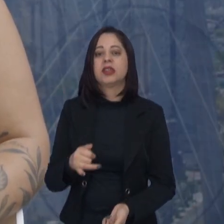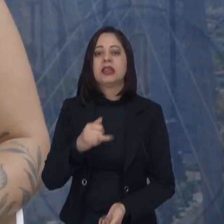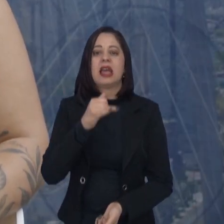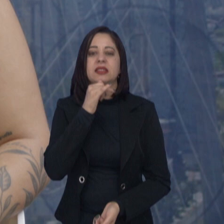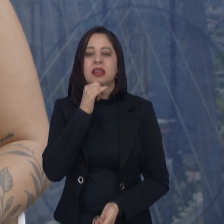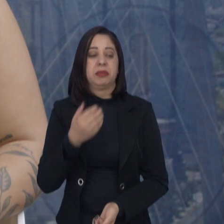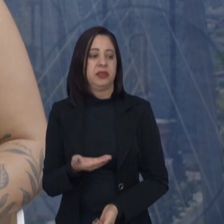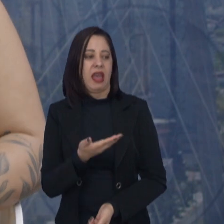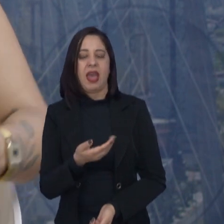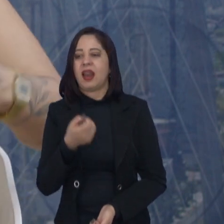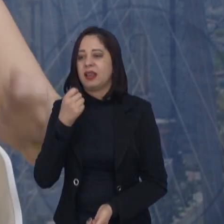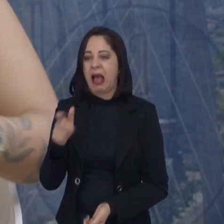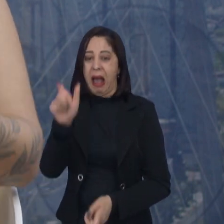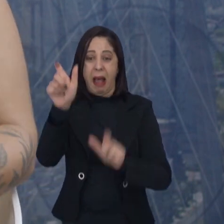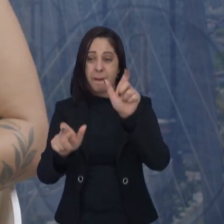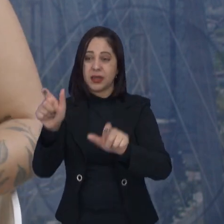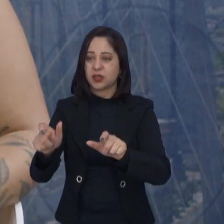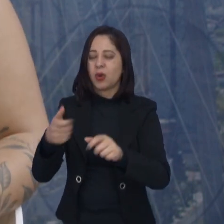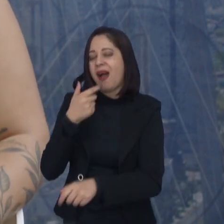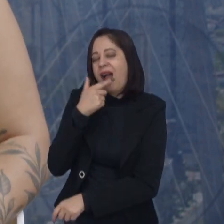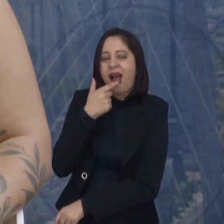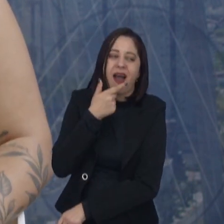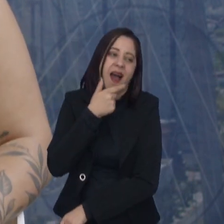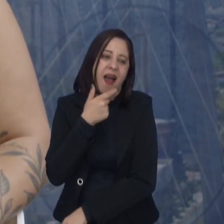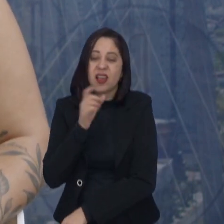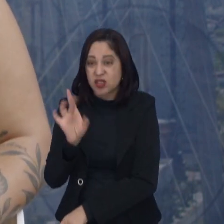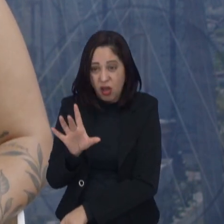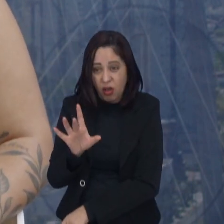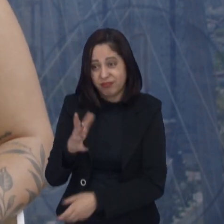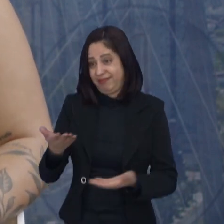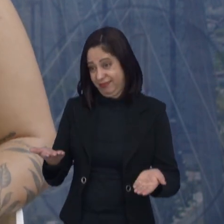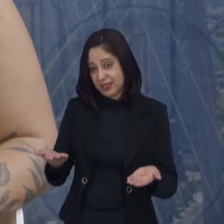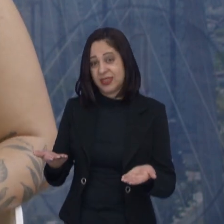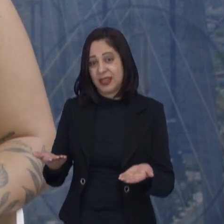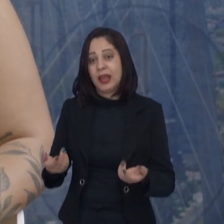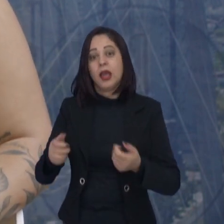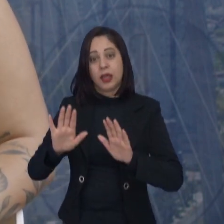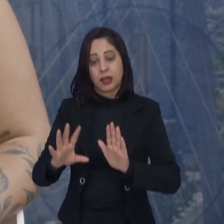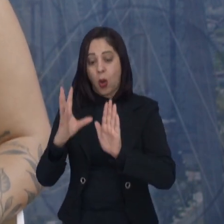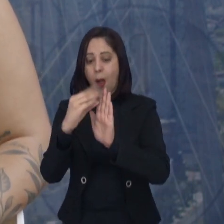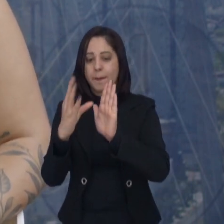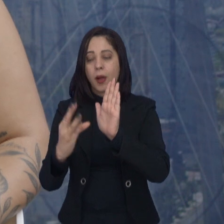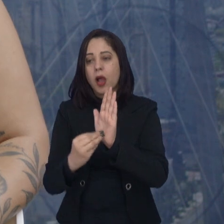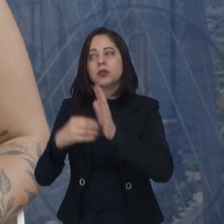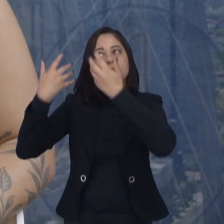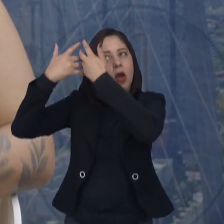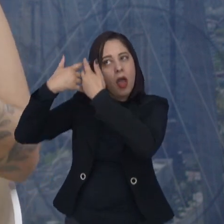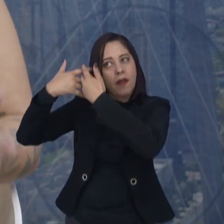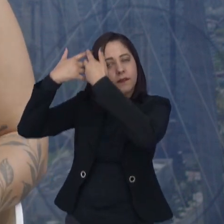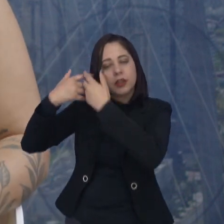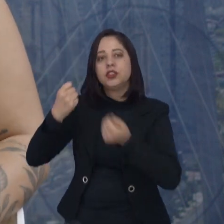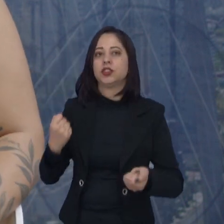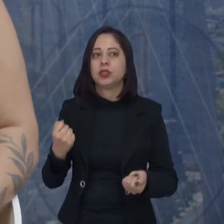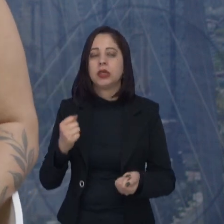ela aprende alguma coisa, ela vai fazer alguma coisa na casa dela depois de te assistir? Então, a gente vê que o conteúdo que faz a pessoa refletir, ter uma ação, comprar